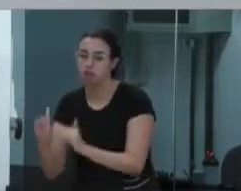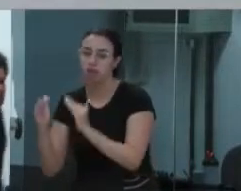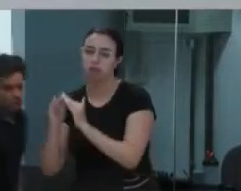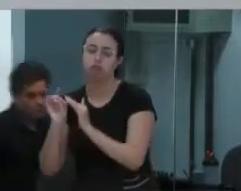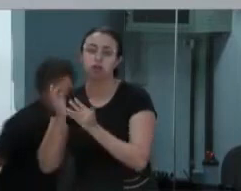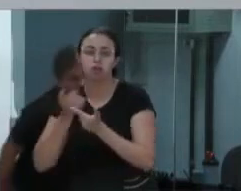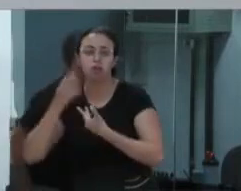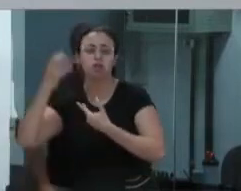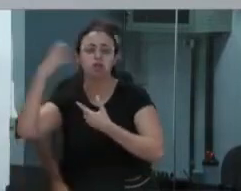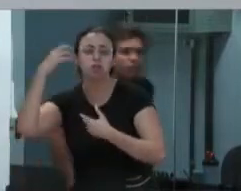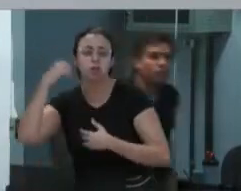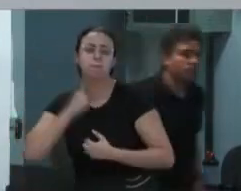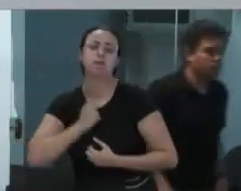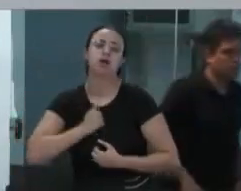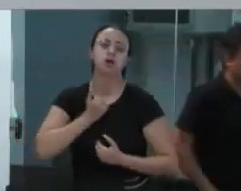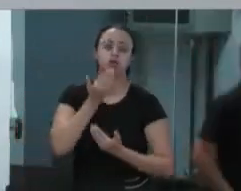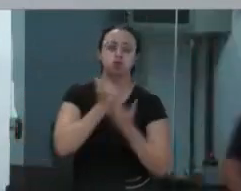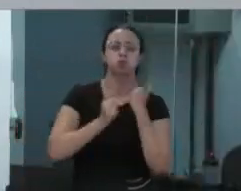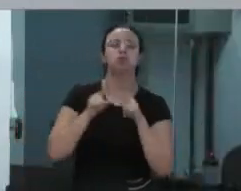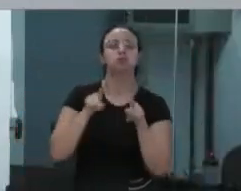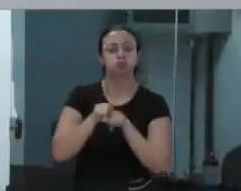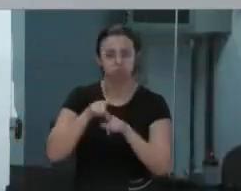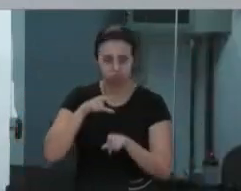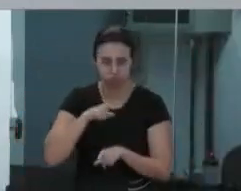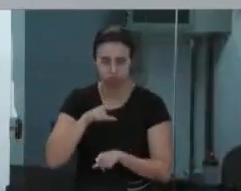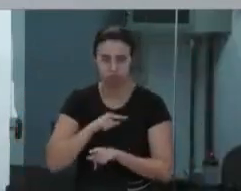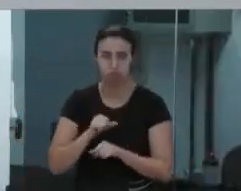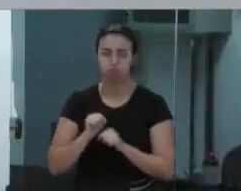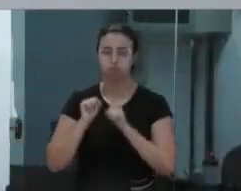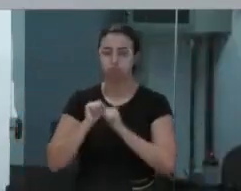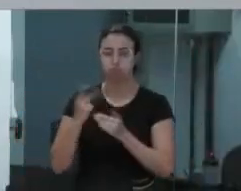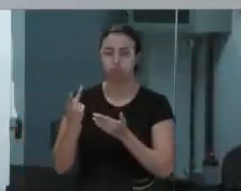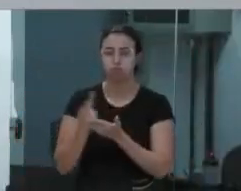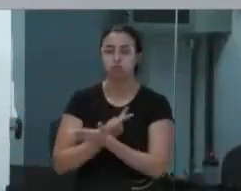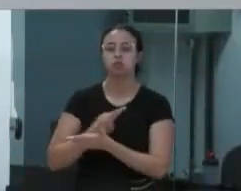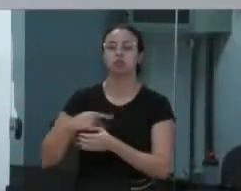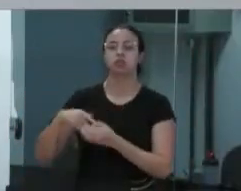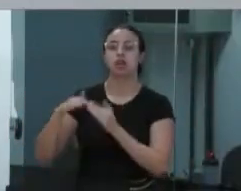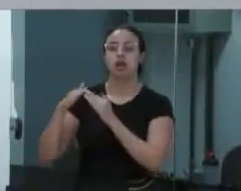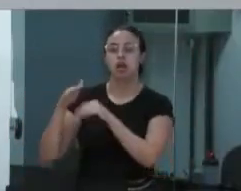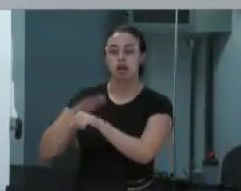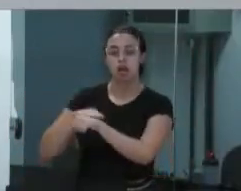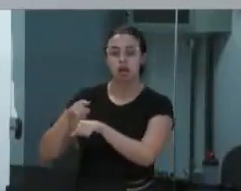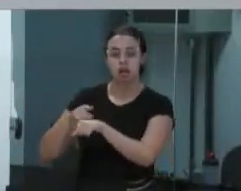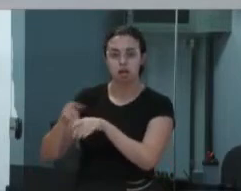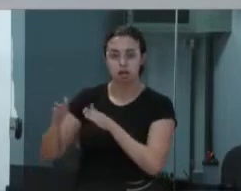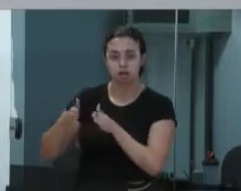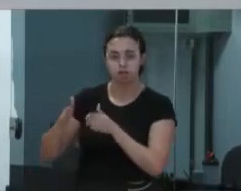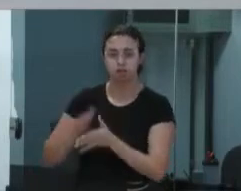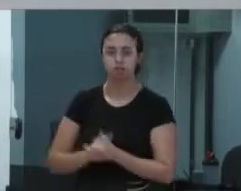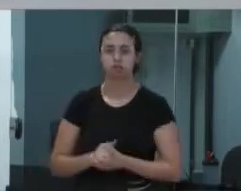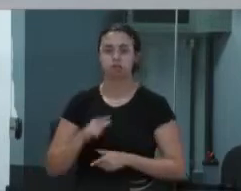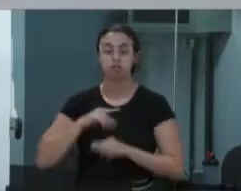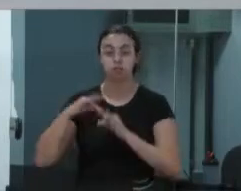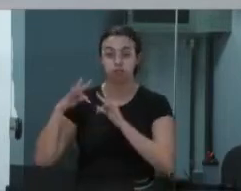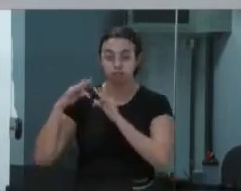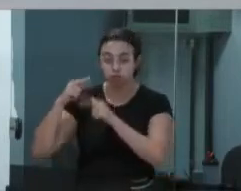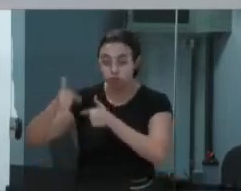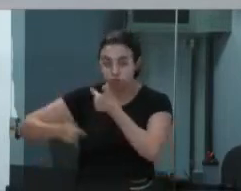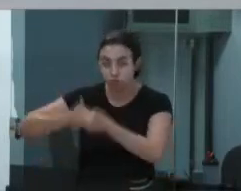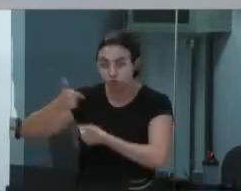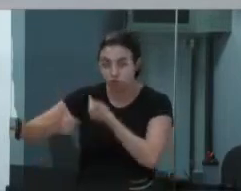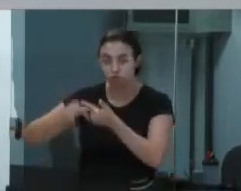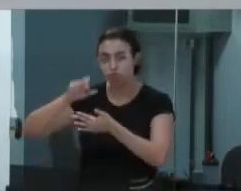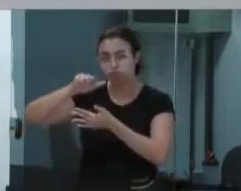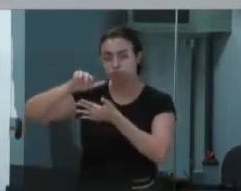quer tomar um banho, trocar de roupa e se alimentar. Nós também temos, né, que é feito na casa de passagem. Então, a gente tem todos esses serviços.